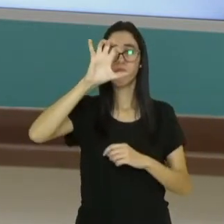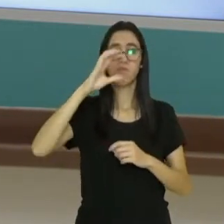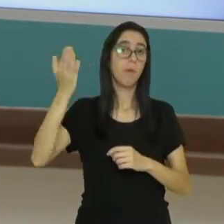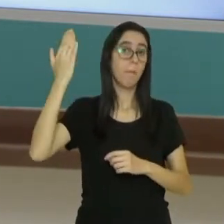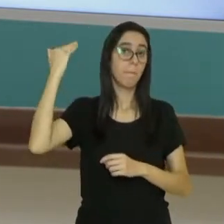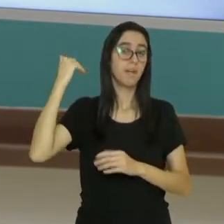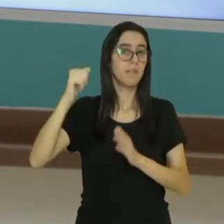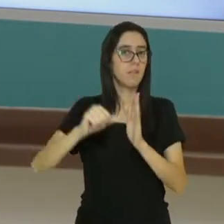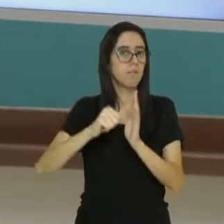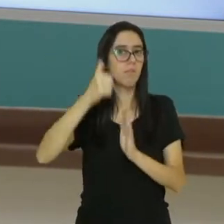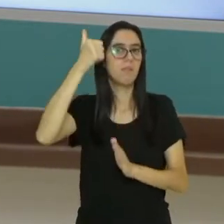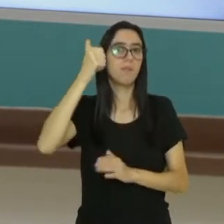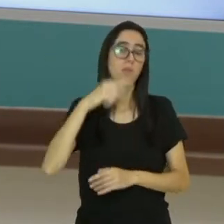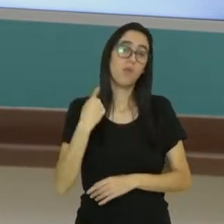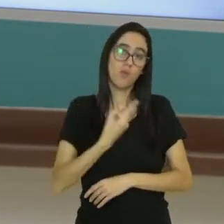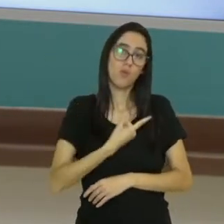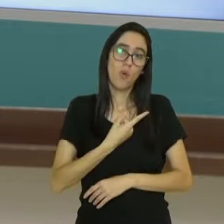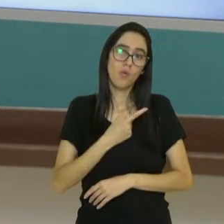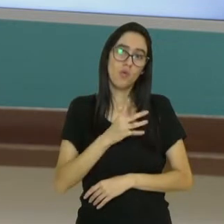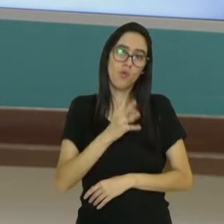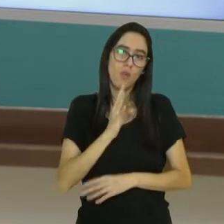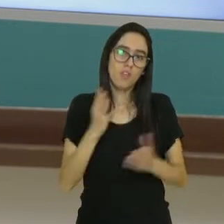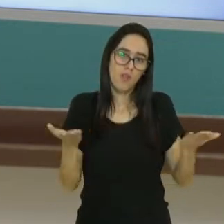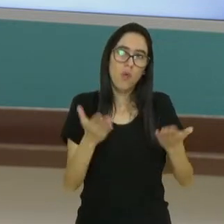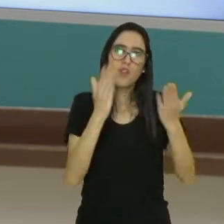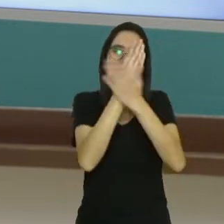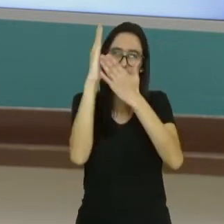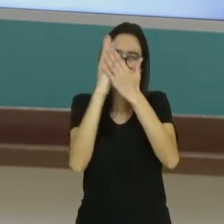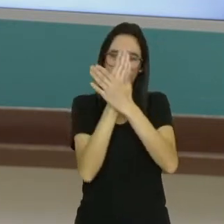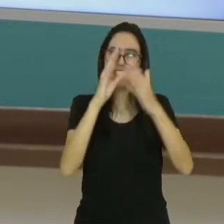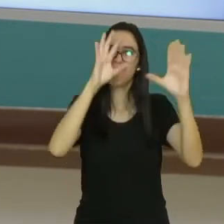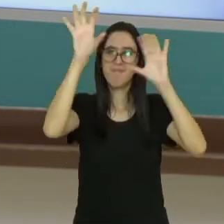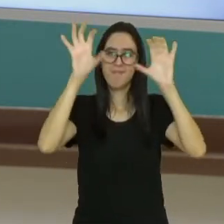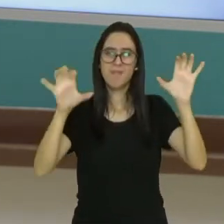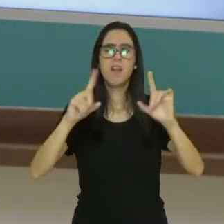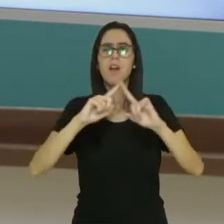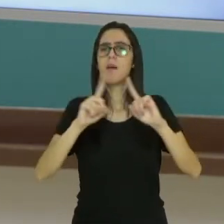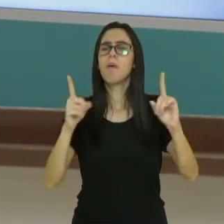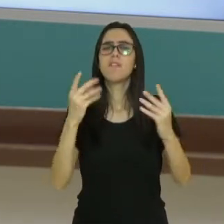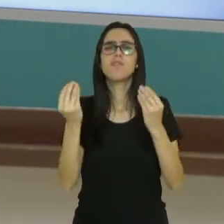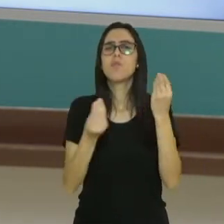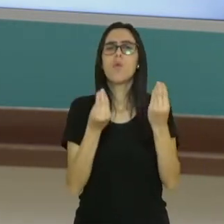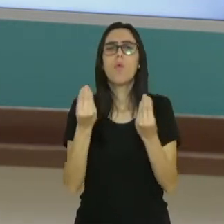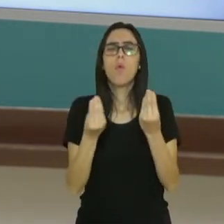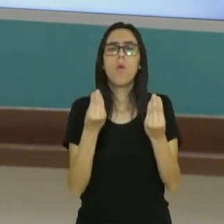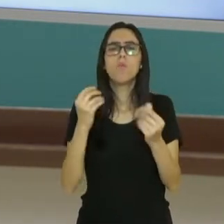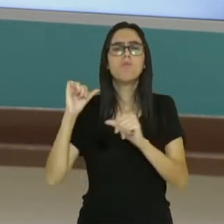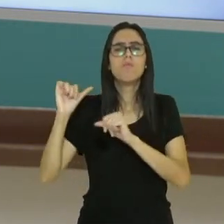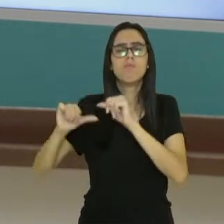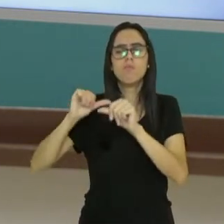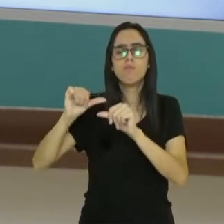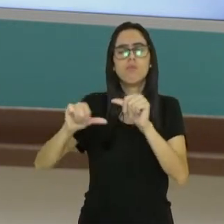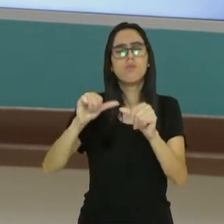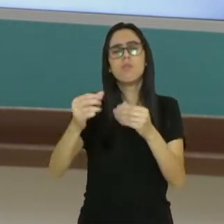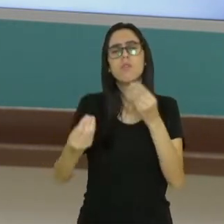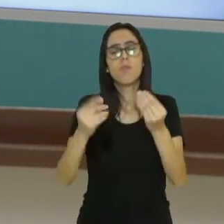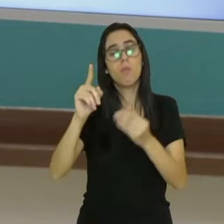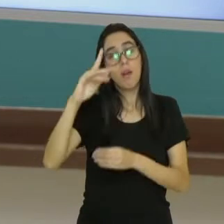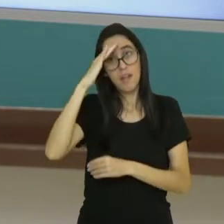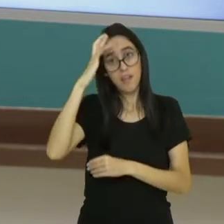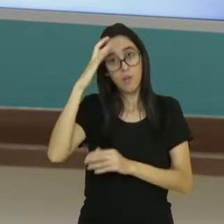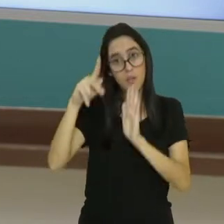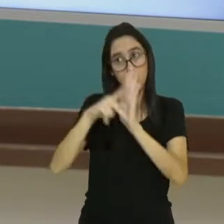dos continentes que nós conhecemos hoje. E aí vamos entender como tudo isso foi se transformando, segundo a